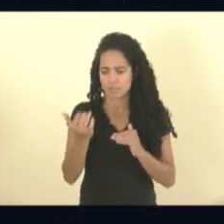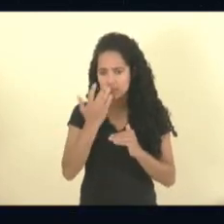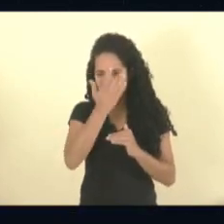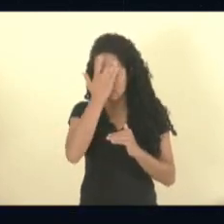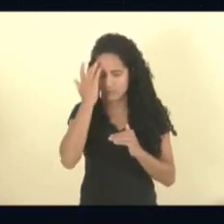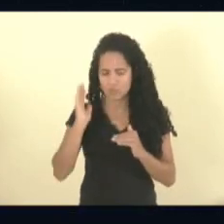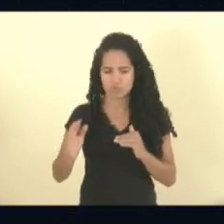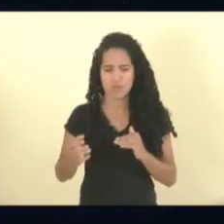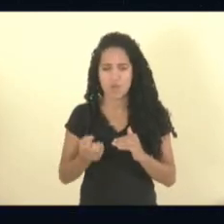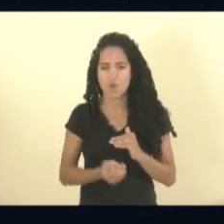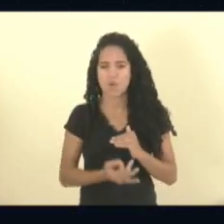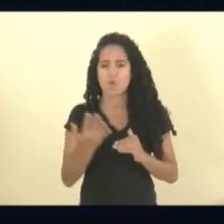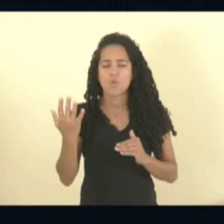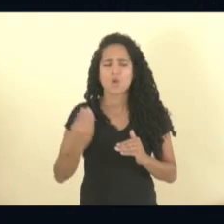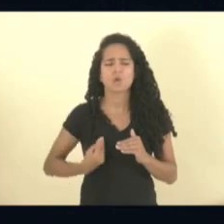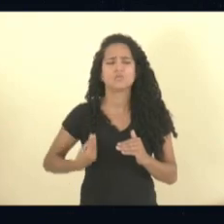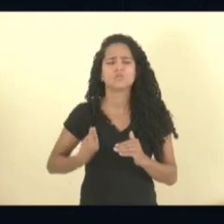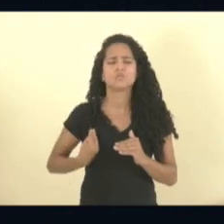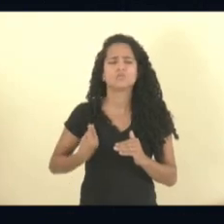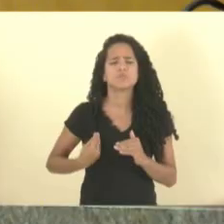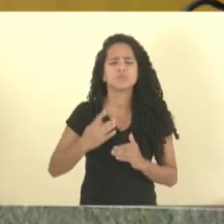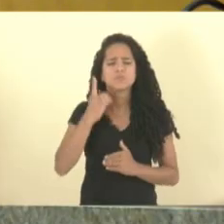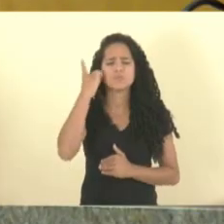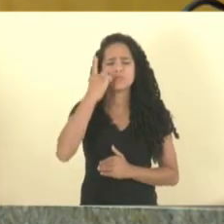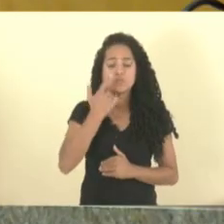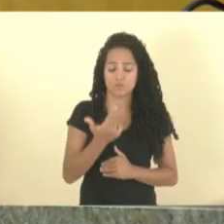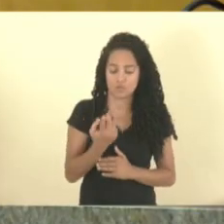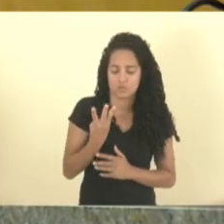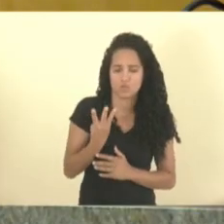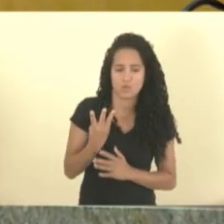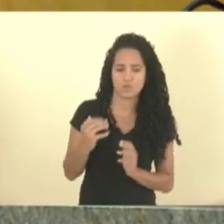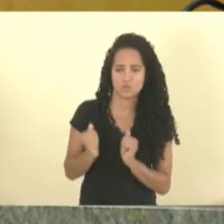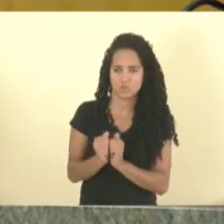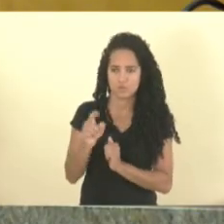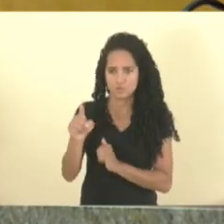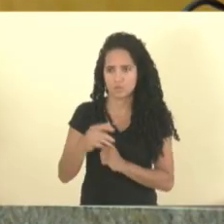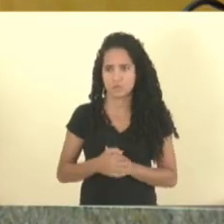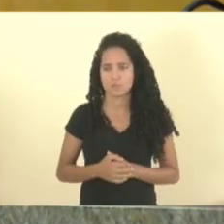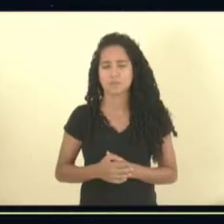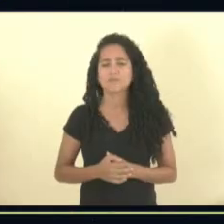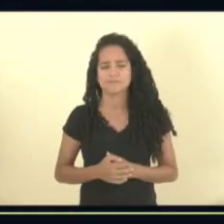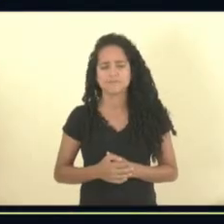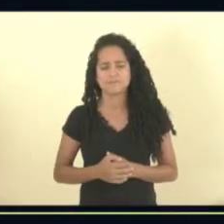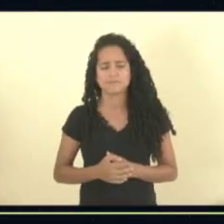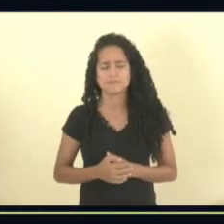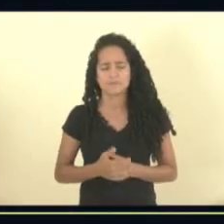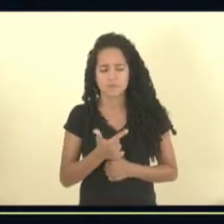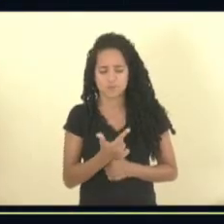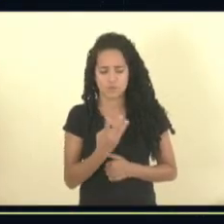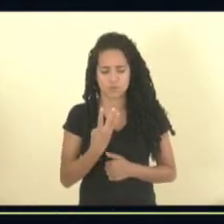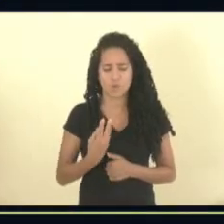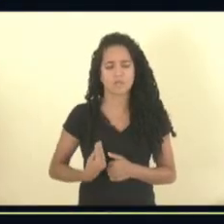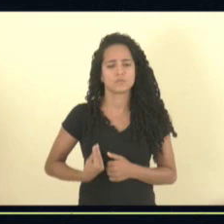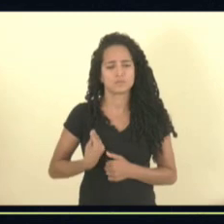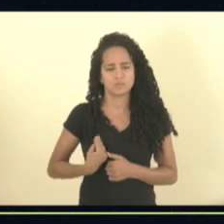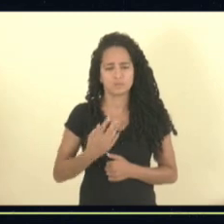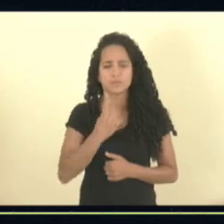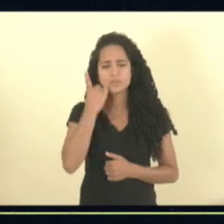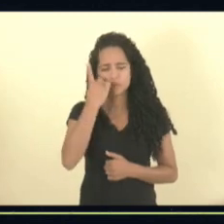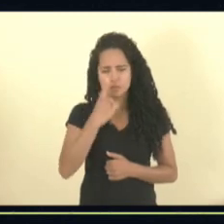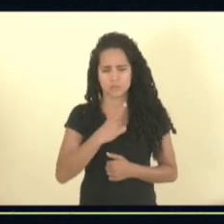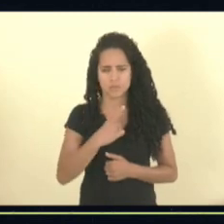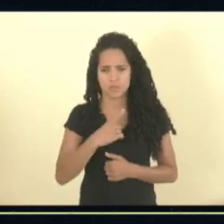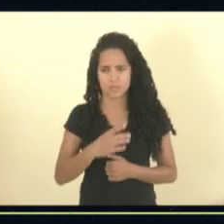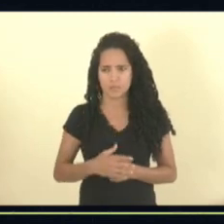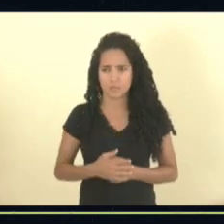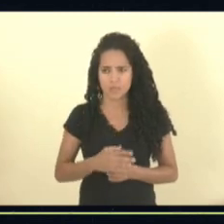presidente, 24 deputados presentes, incluindo Vossa Excelência. Com 24 parlamentares presentes, temos quórum.